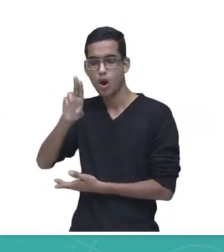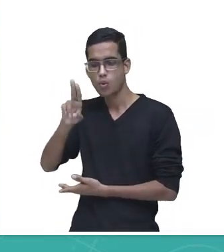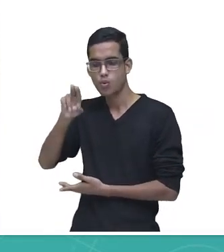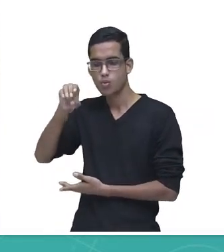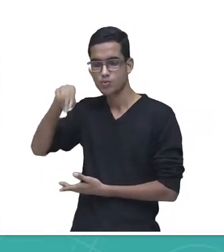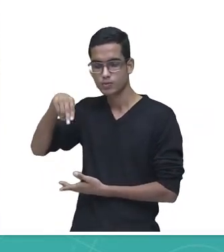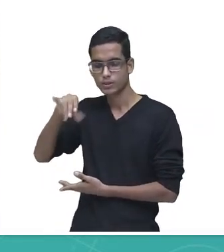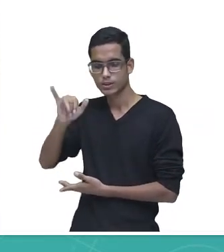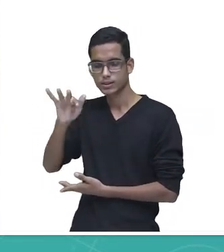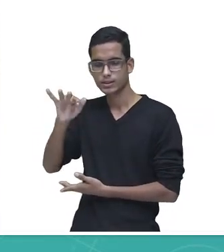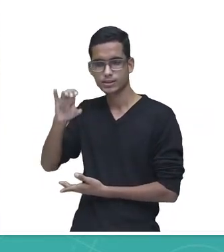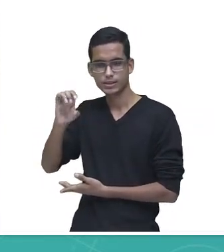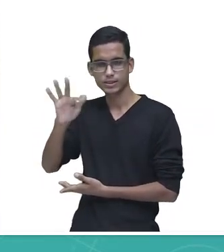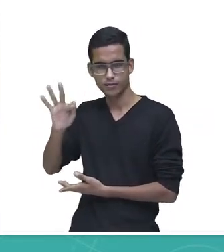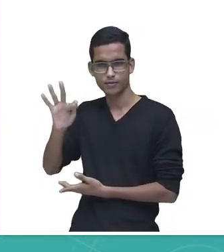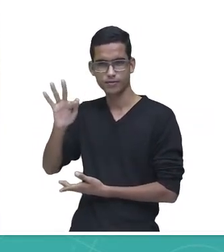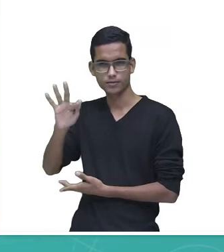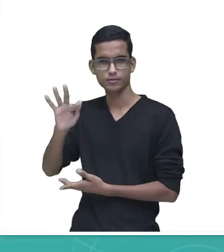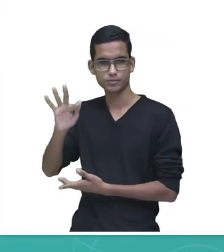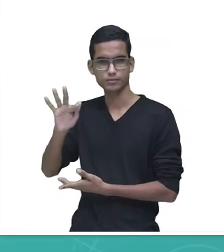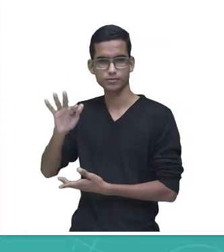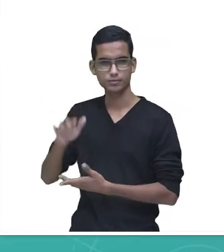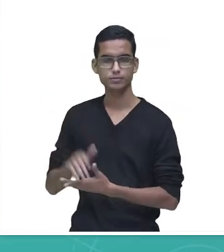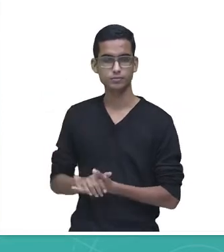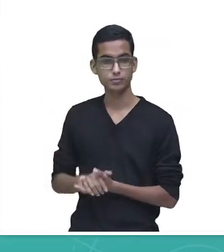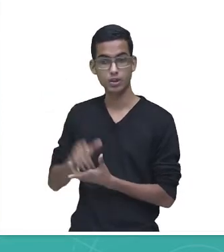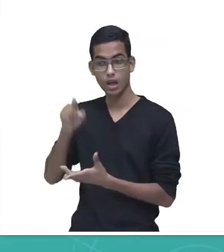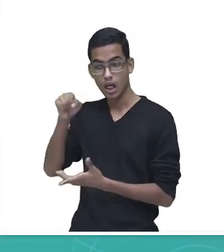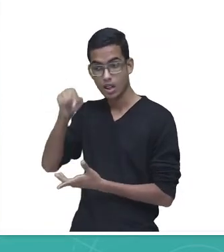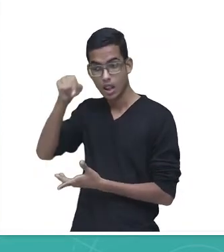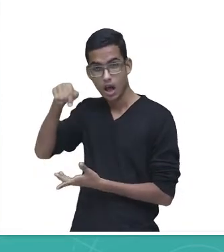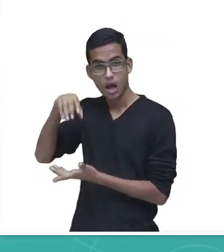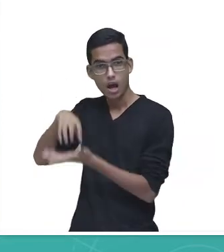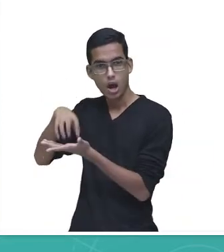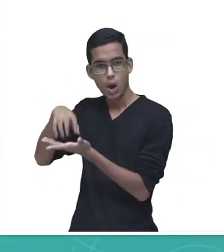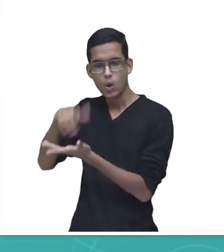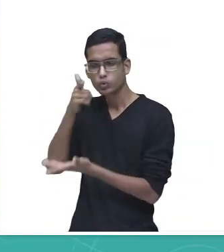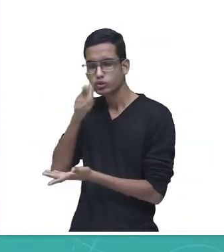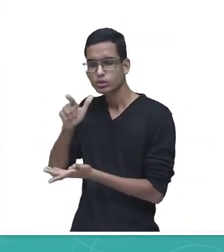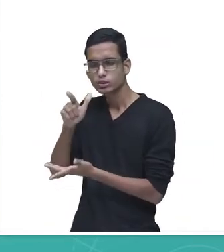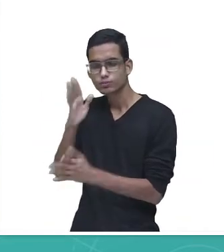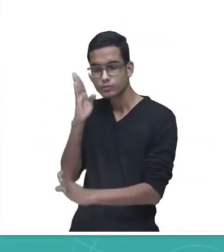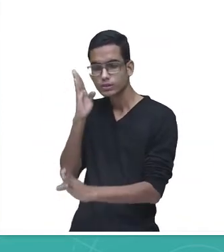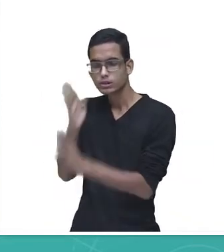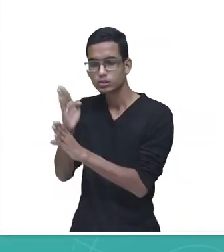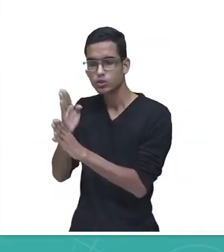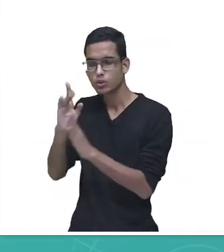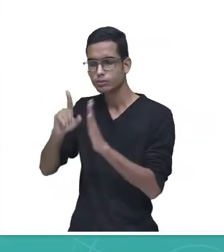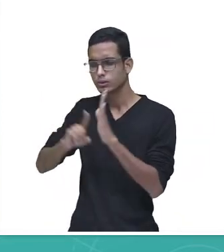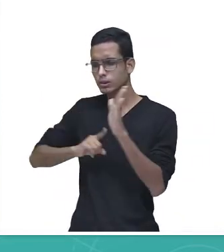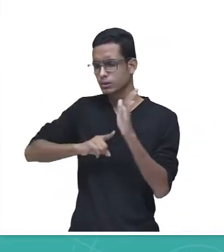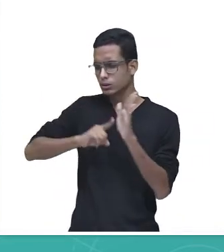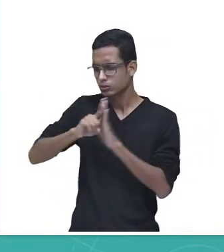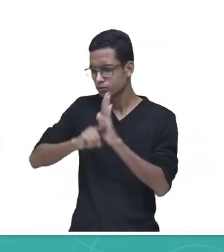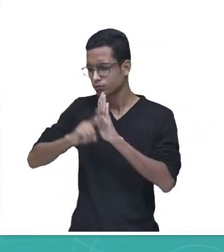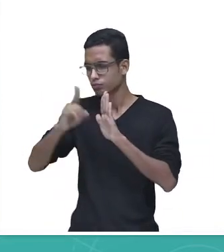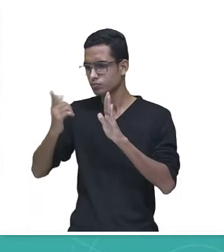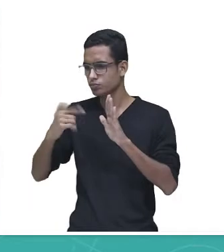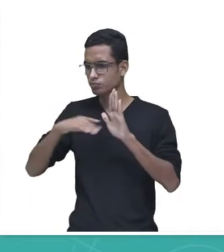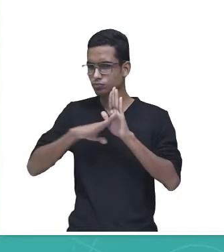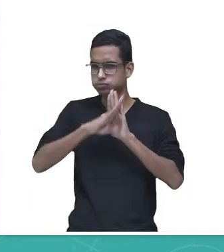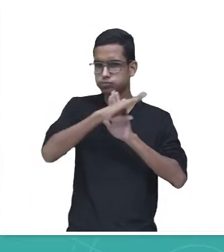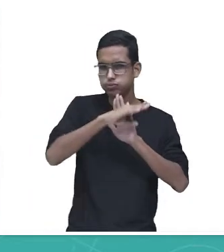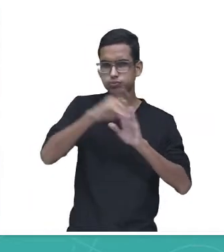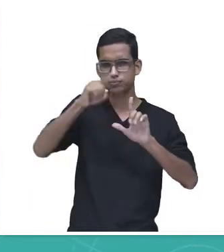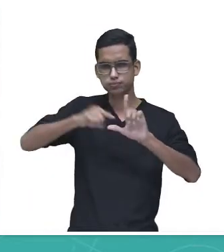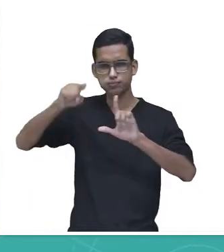ver dados estatísticos que mostram para nós como que esses países, os países que não têm dinheiro,